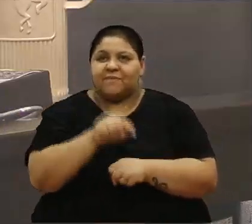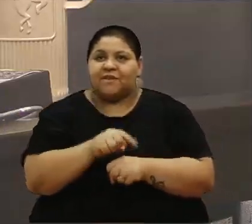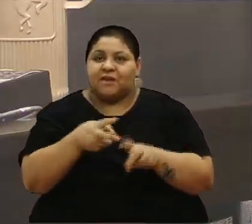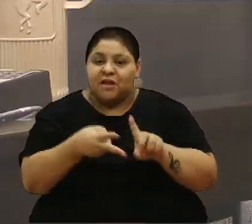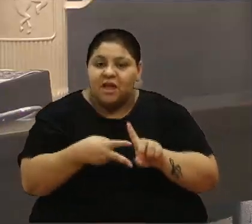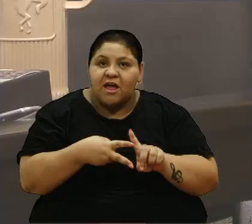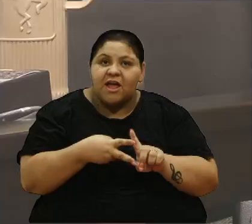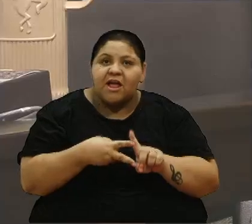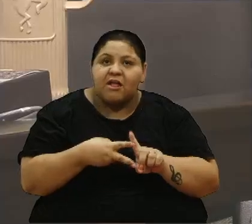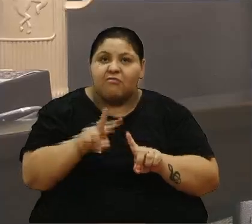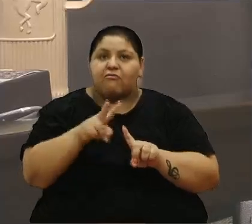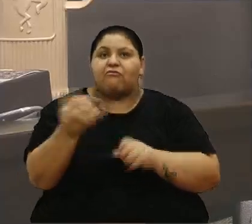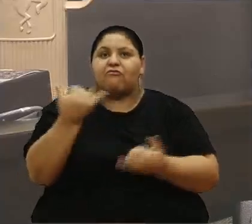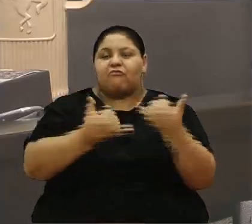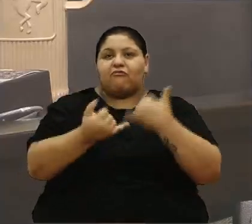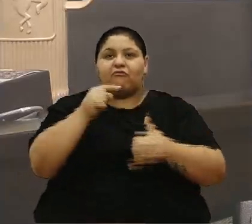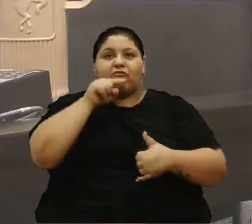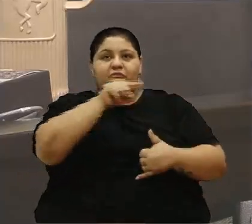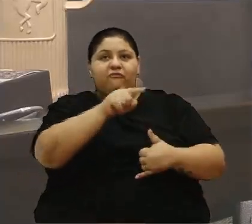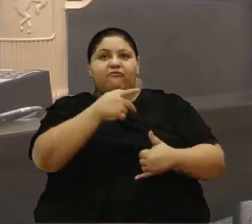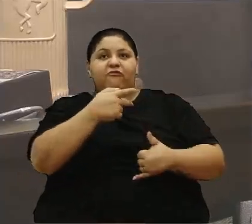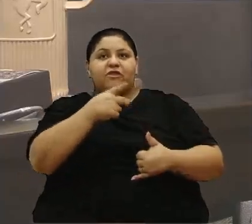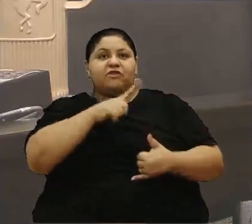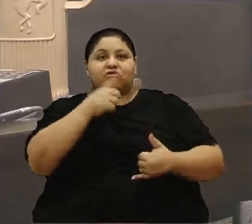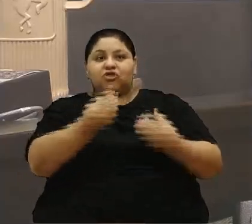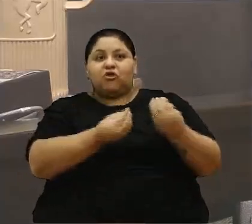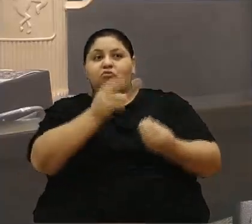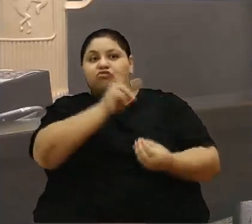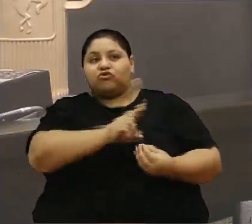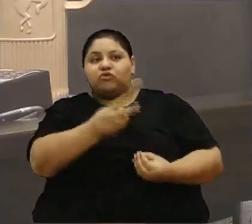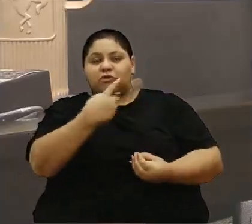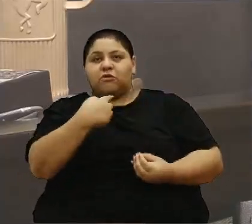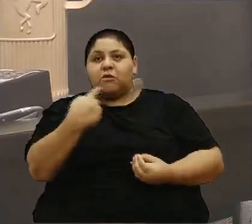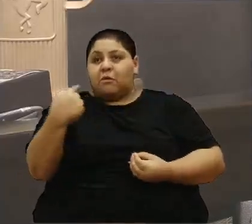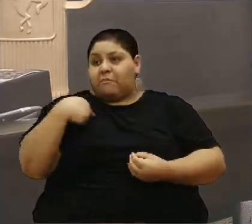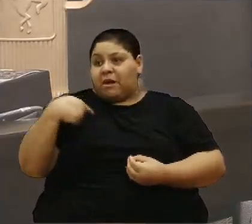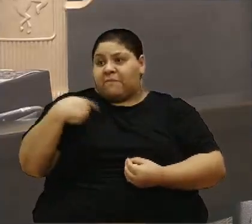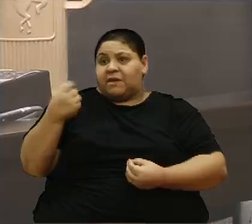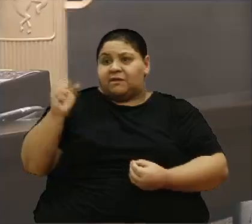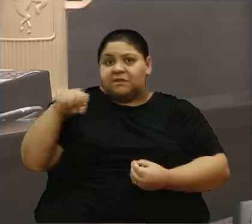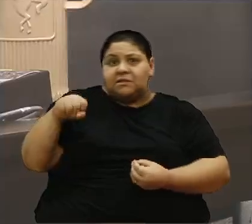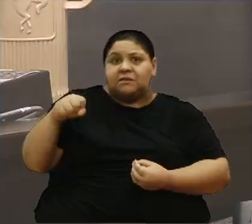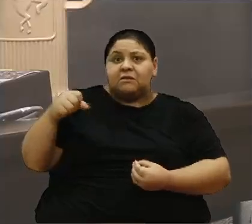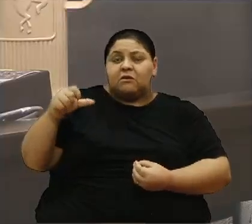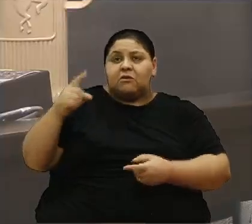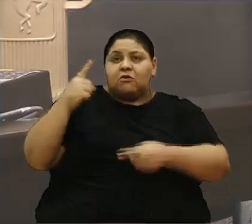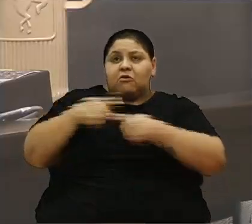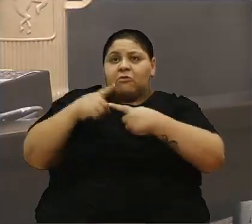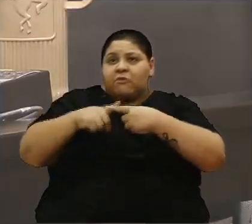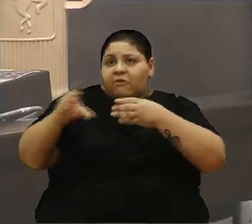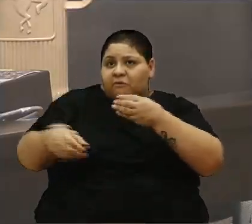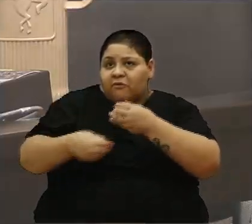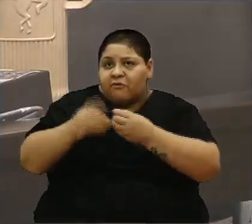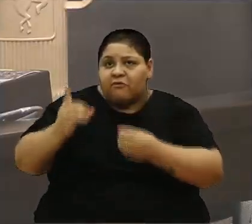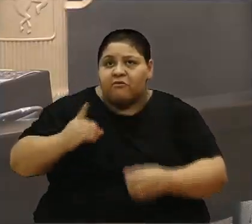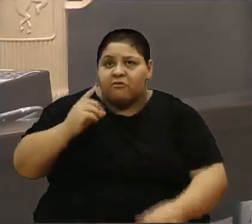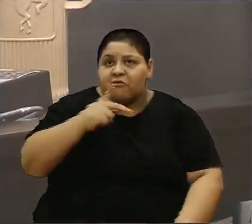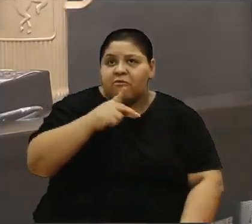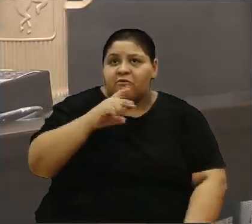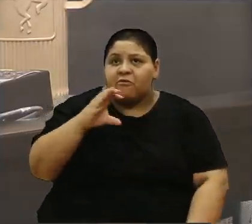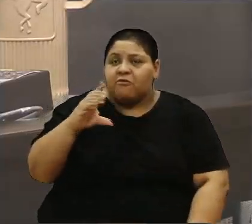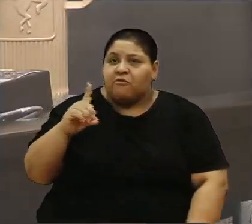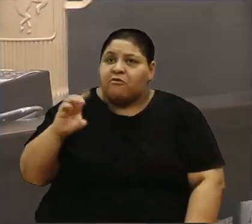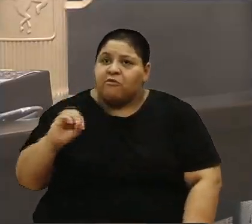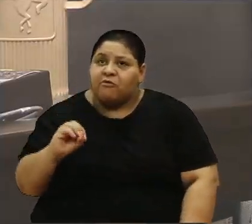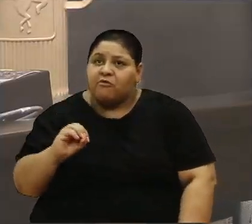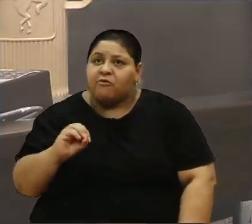duplicidade de informação, que para o senhor disseram que não dava para ocupar duas. Para mim disseram que dava, porque já tem uma emenda de uma deputada do PCdoB lá no valor de